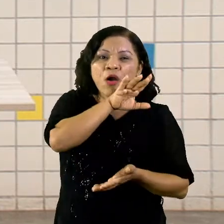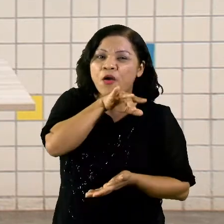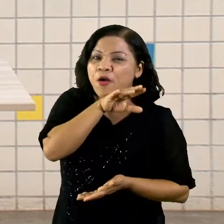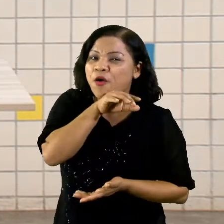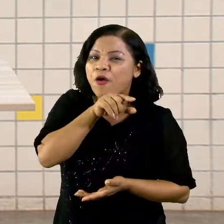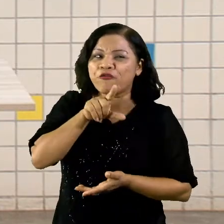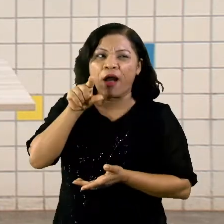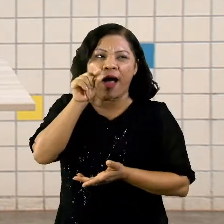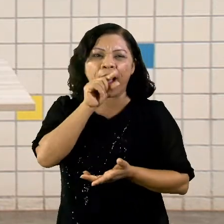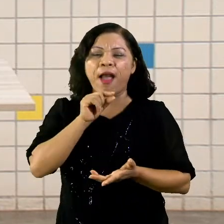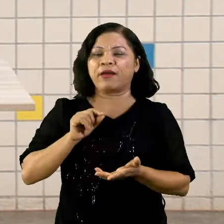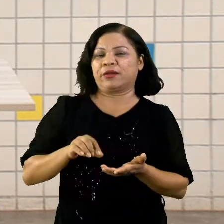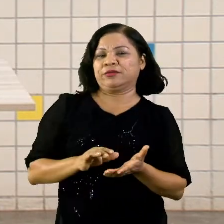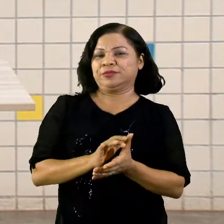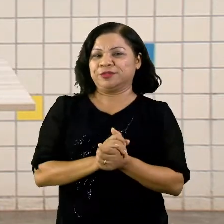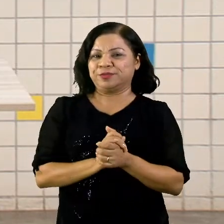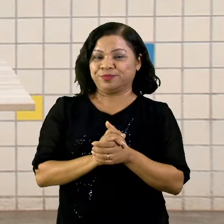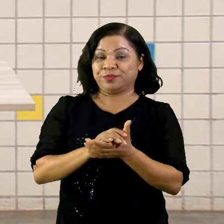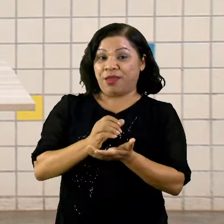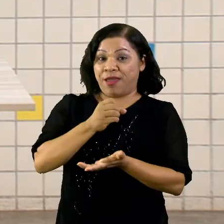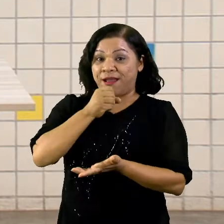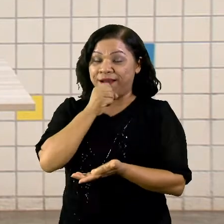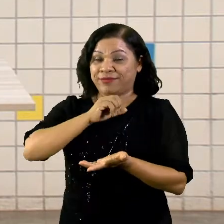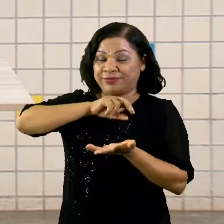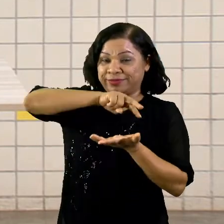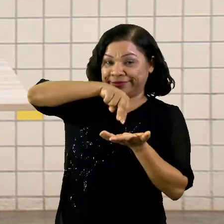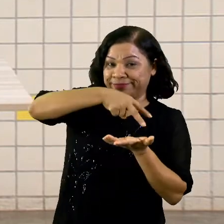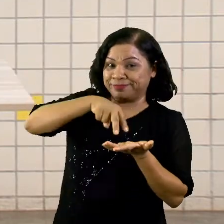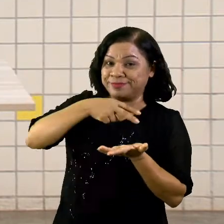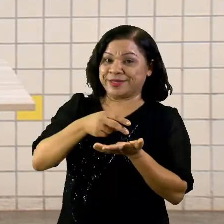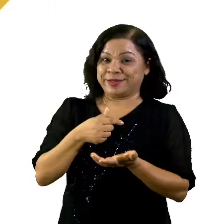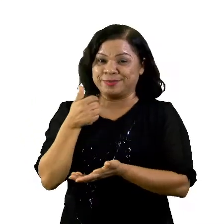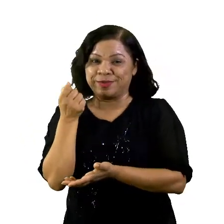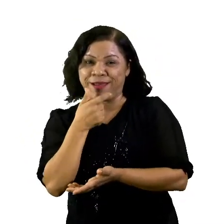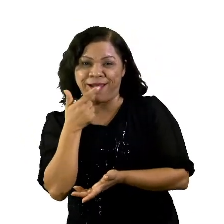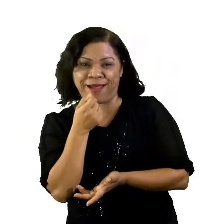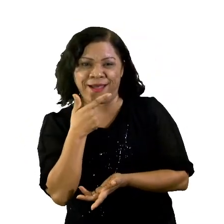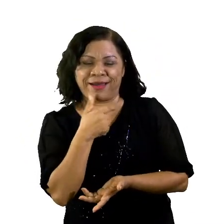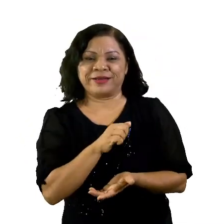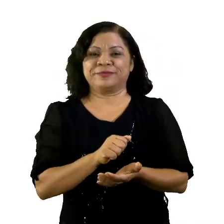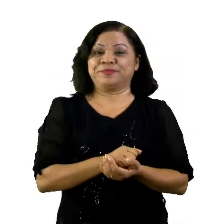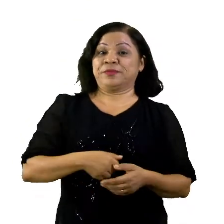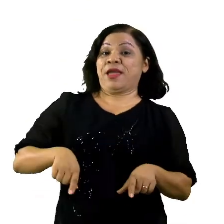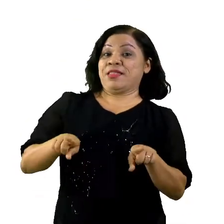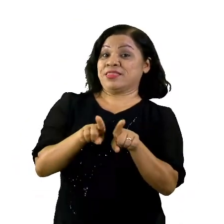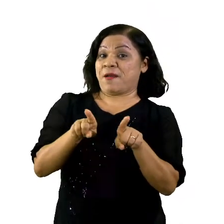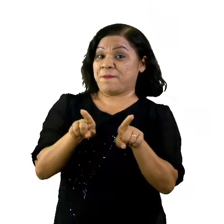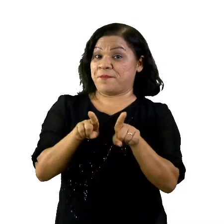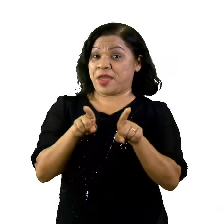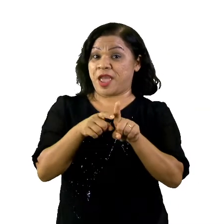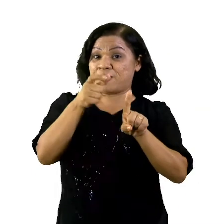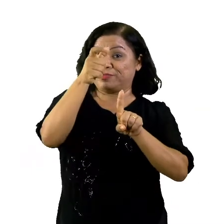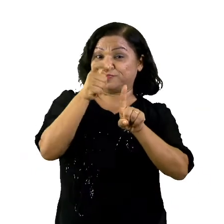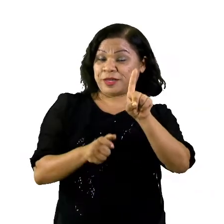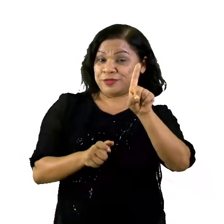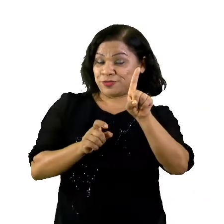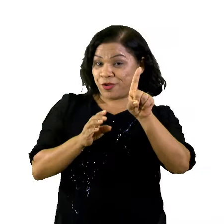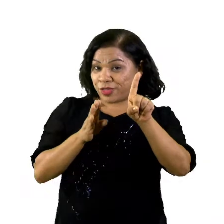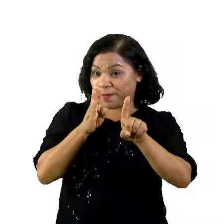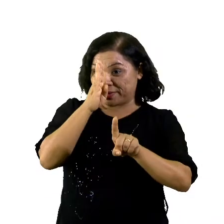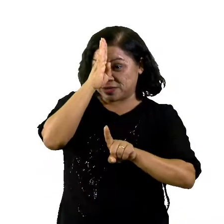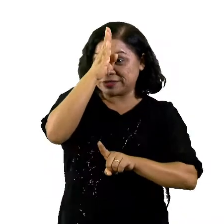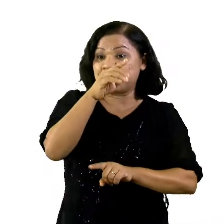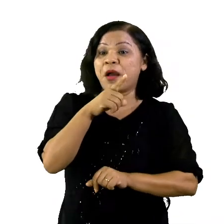cômica. Além disso, tem a presença do personagem principal, que é o boi. A roupa do